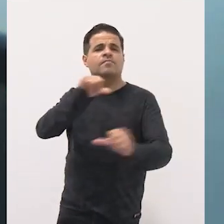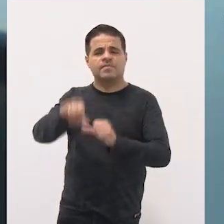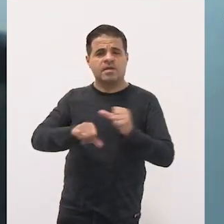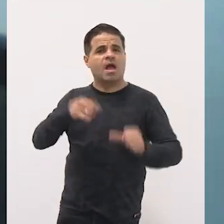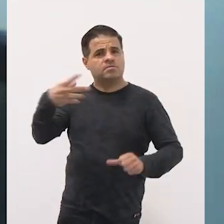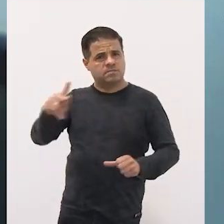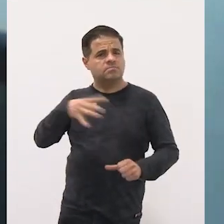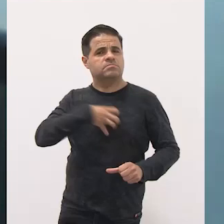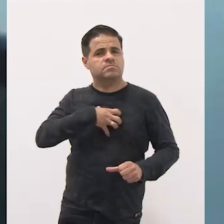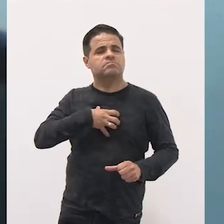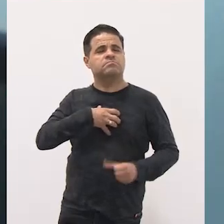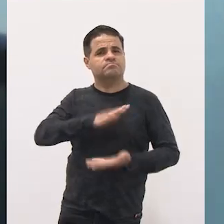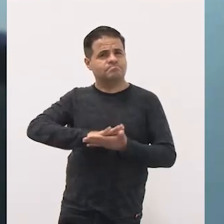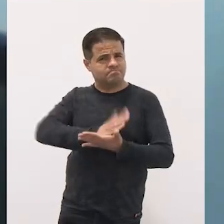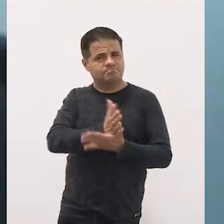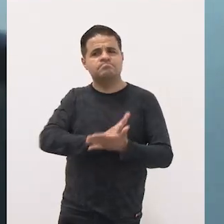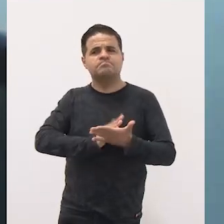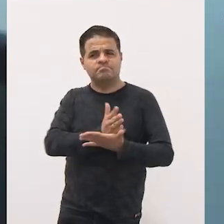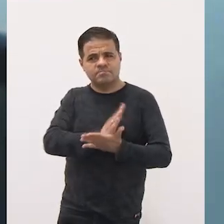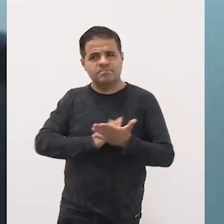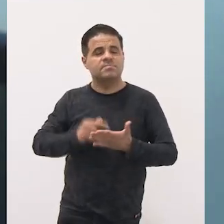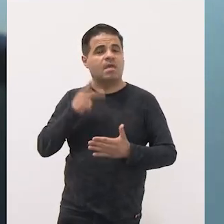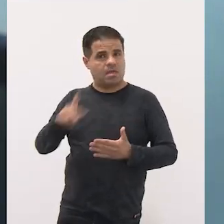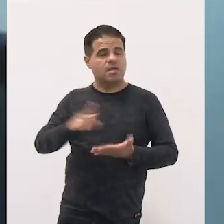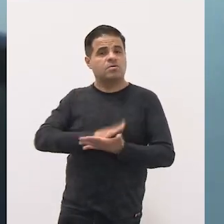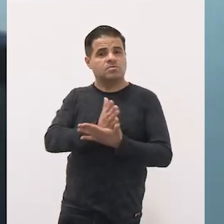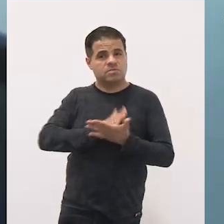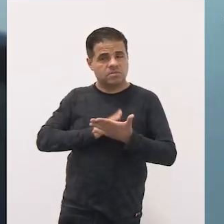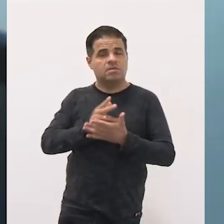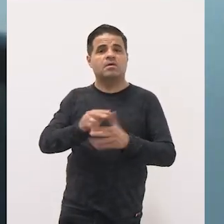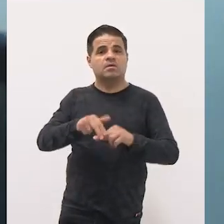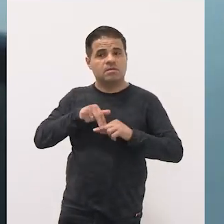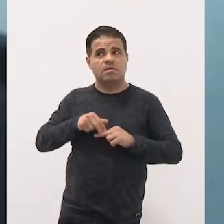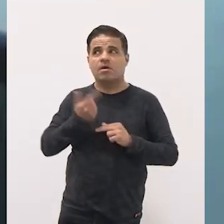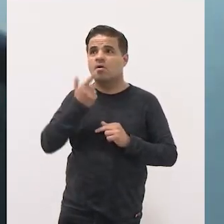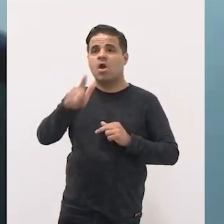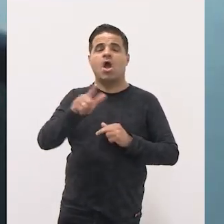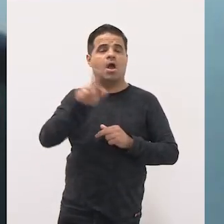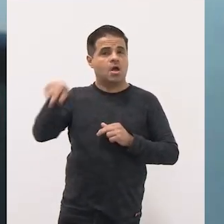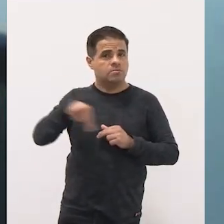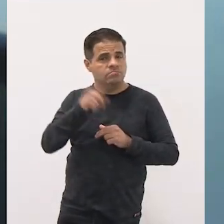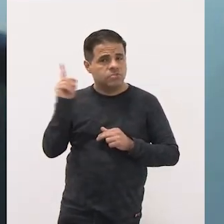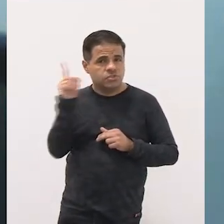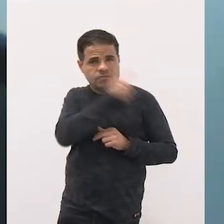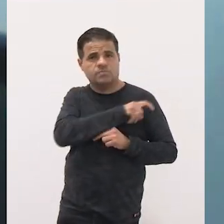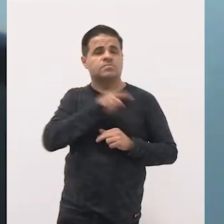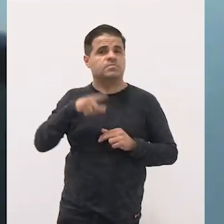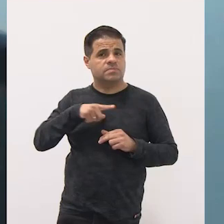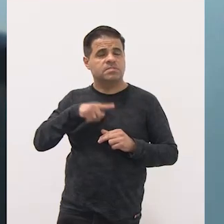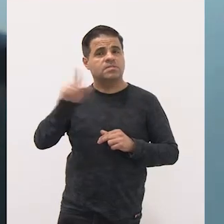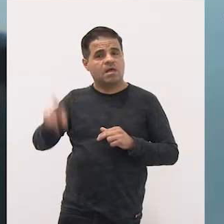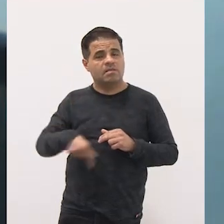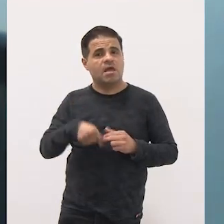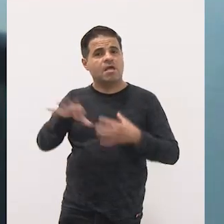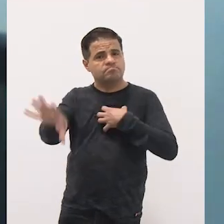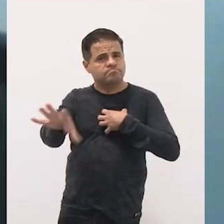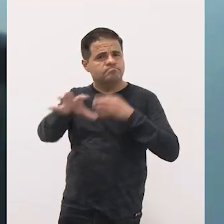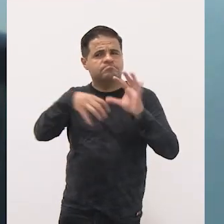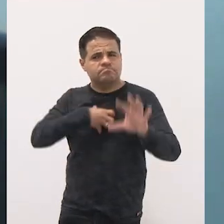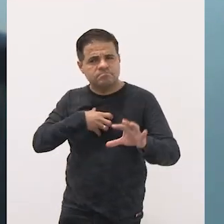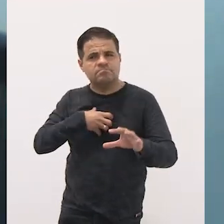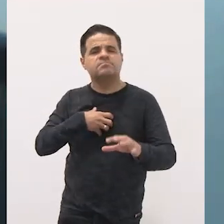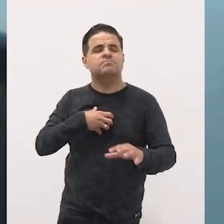esse seu constrangimento. Agora, esse constrangimento, muitas vezes, está no outro, na dificuldade que você tem de ter empatia,